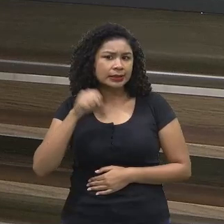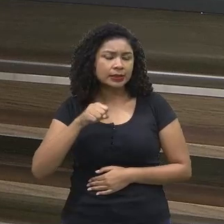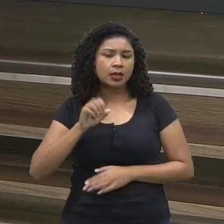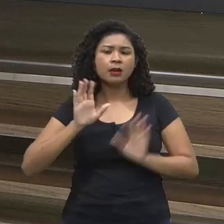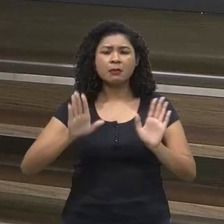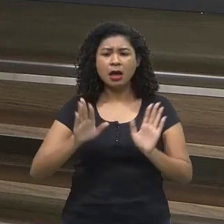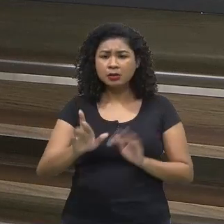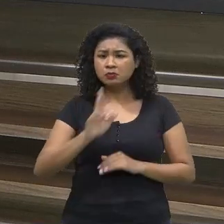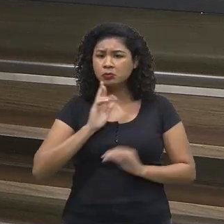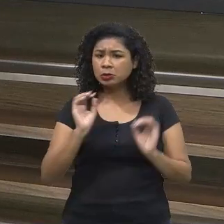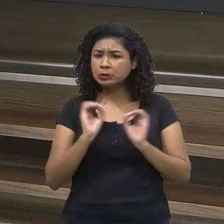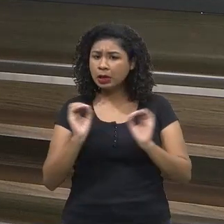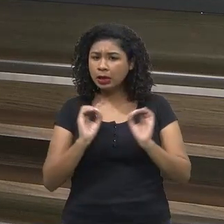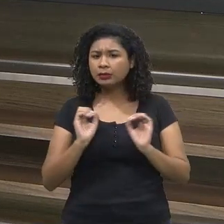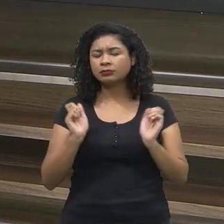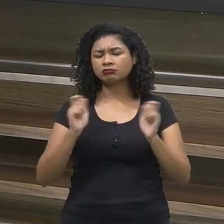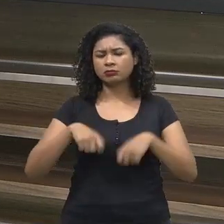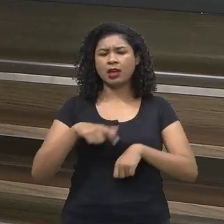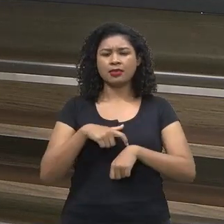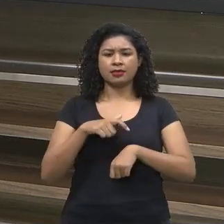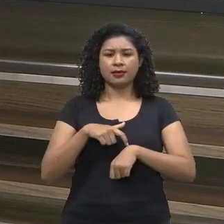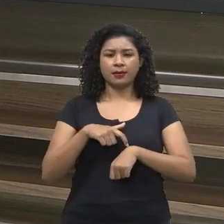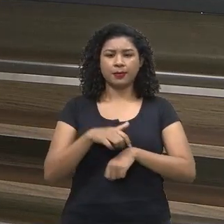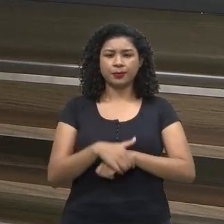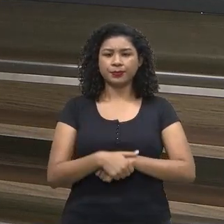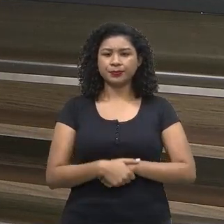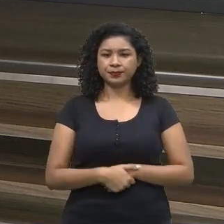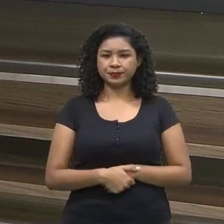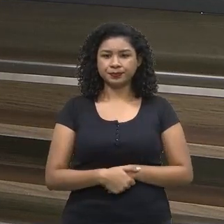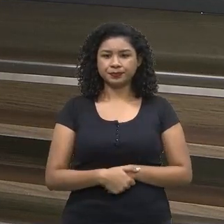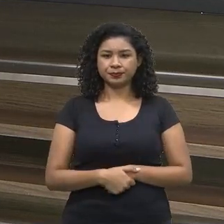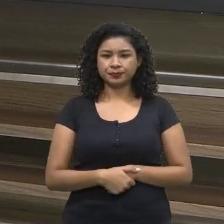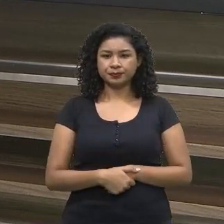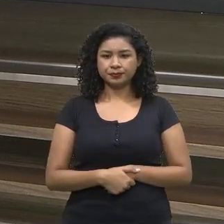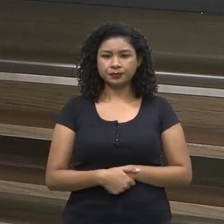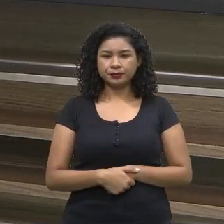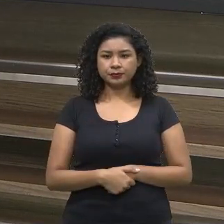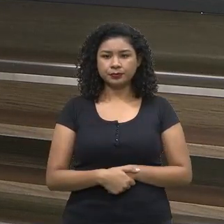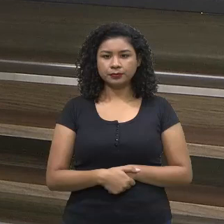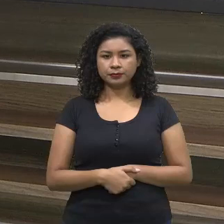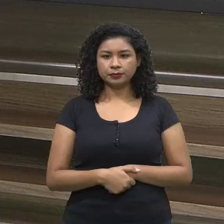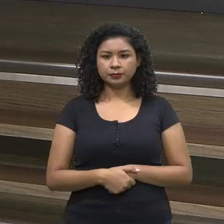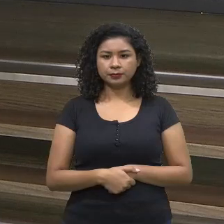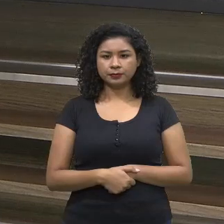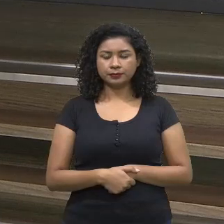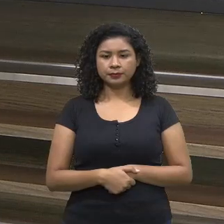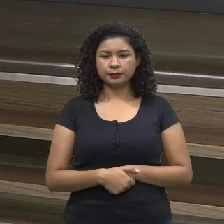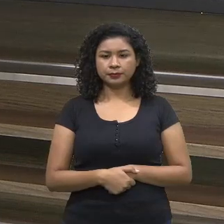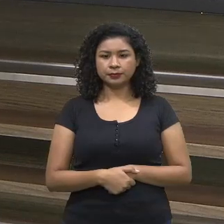você não tiver, tem tempo aí para você responder, certo? Vamos lá, deixa-me ver.